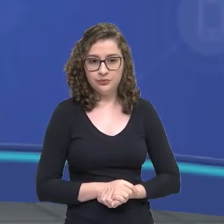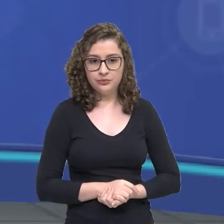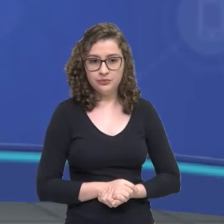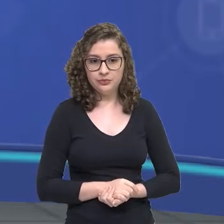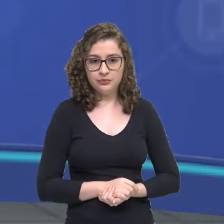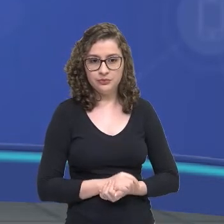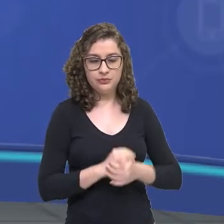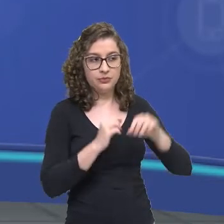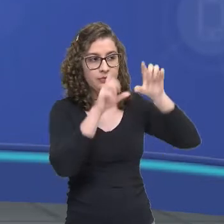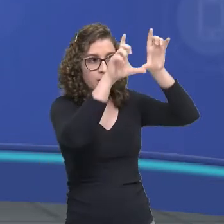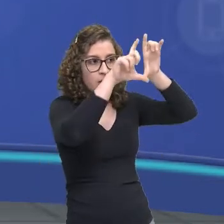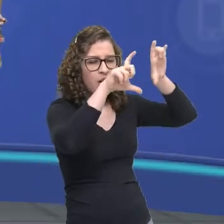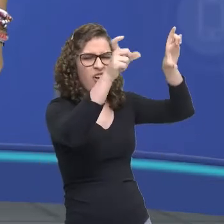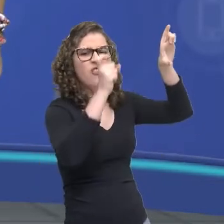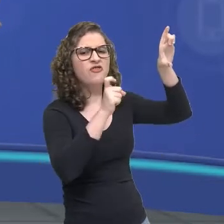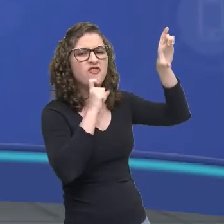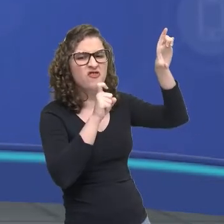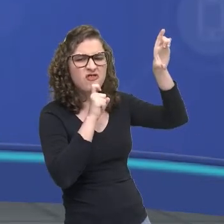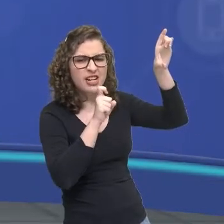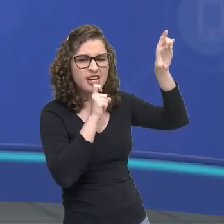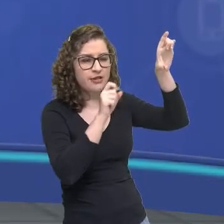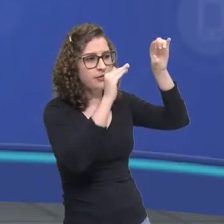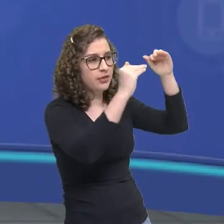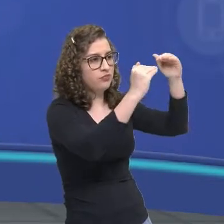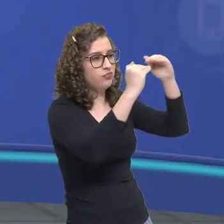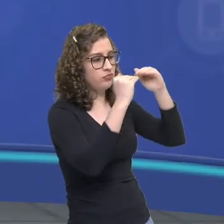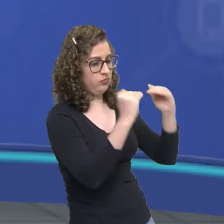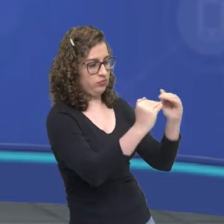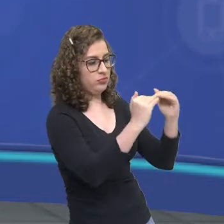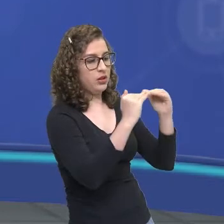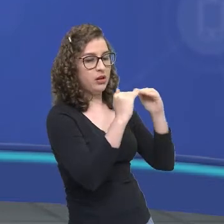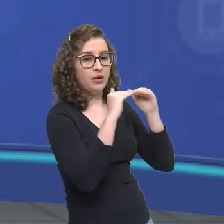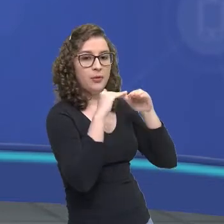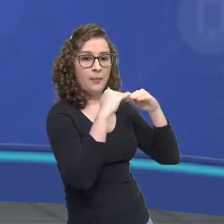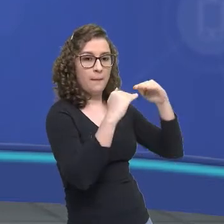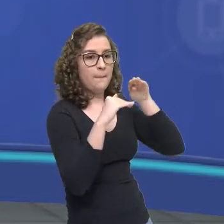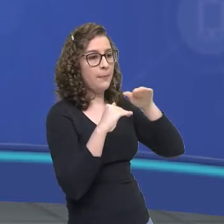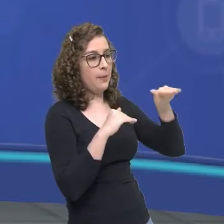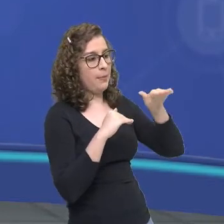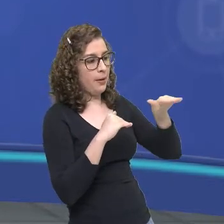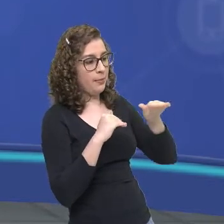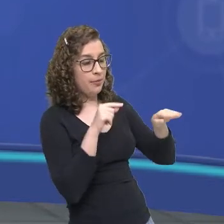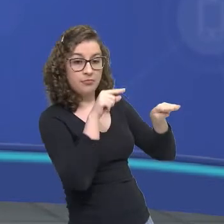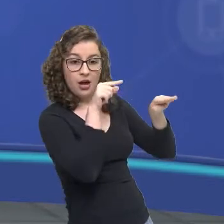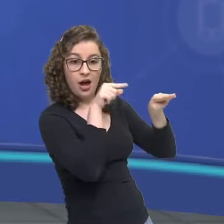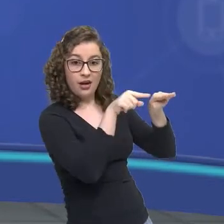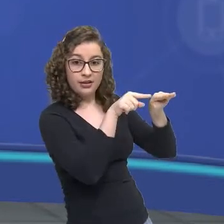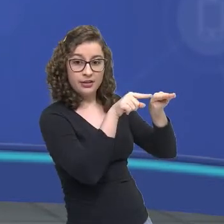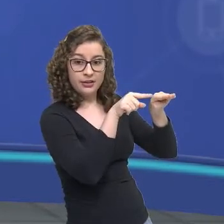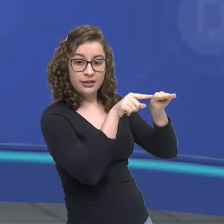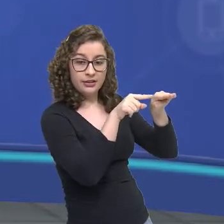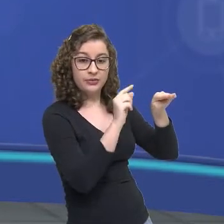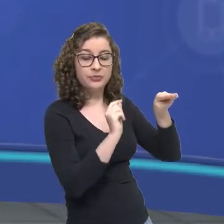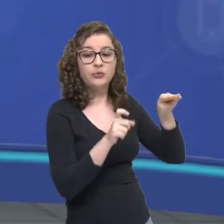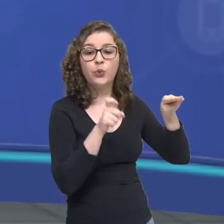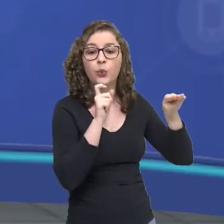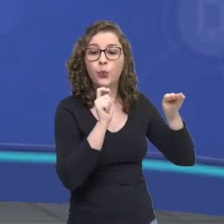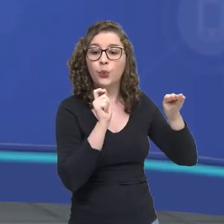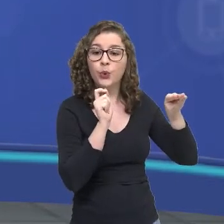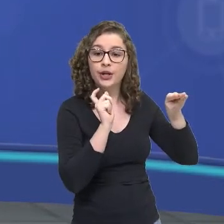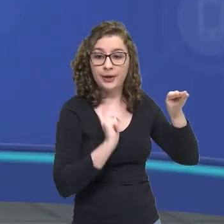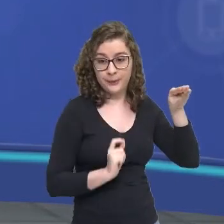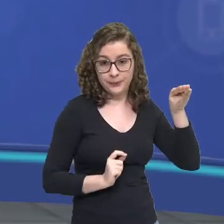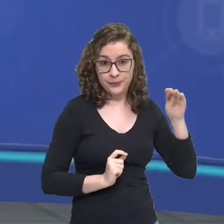né, esse compartimento, as prateleiras superiores,